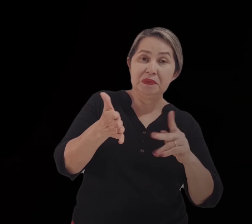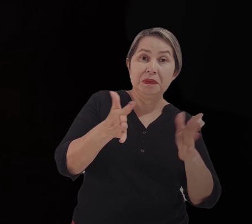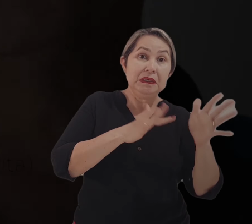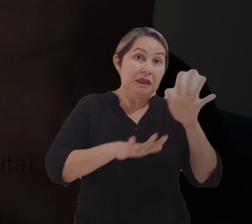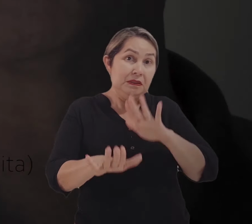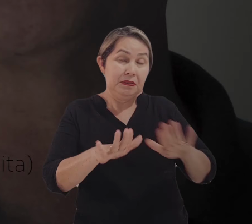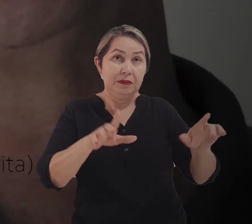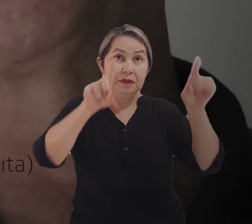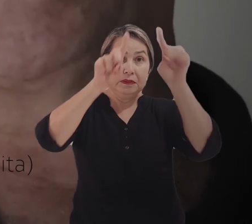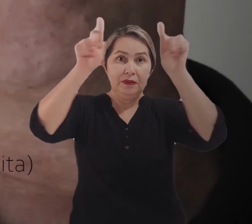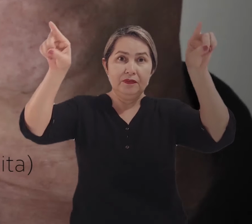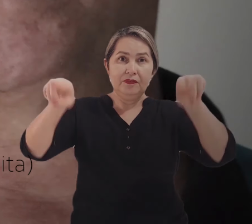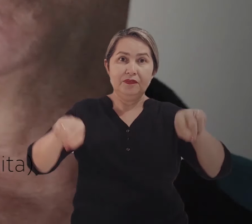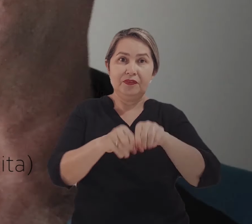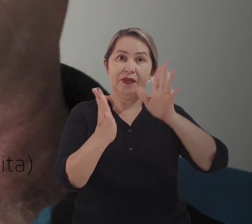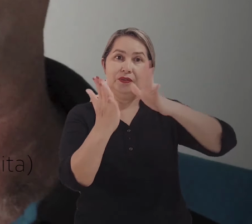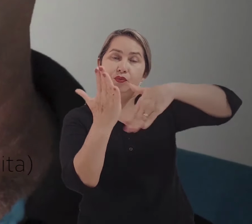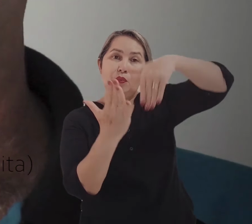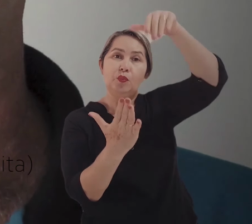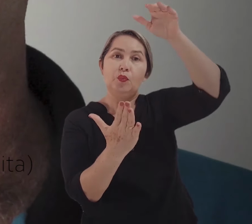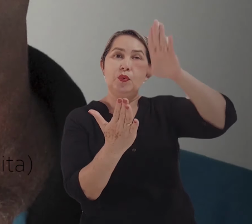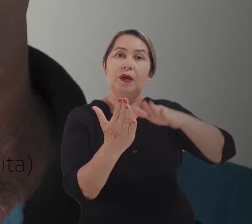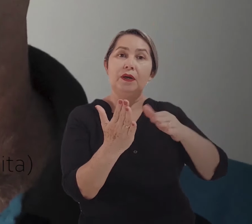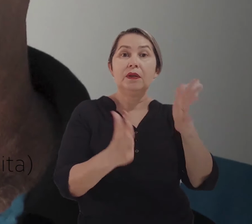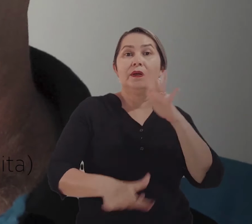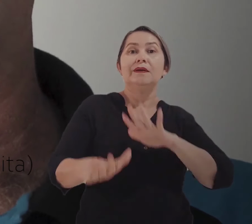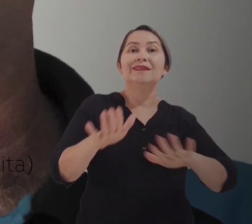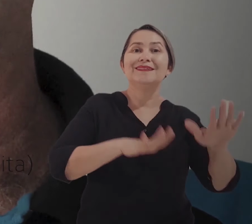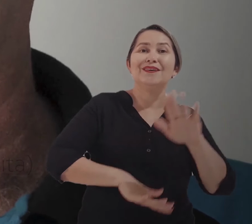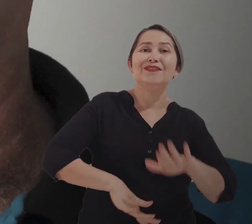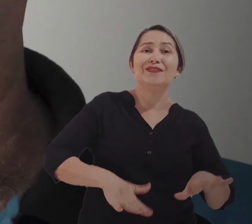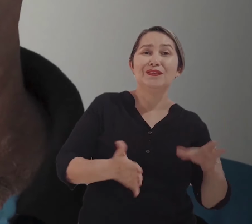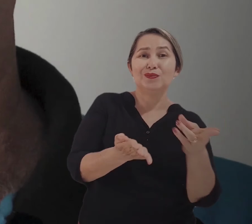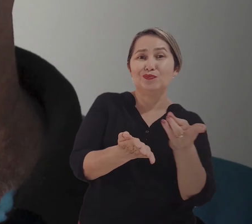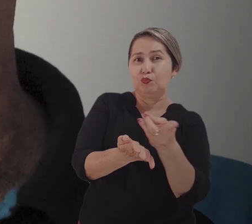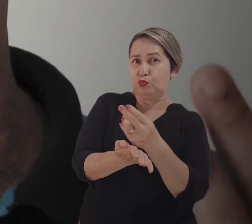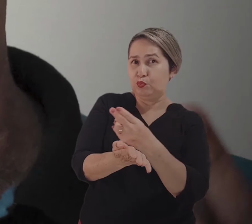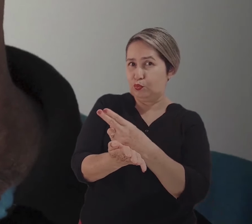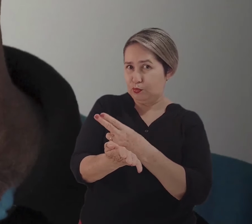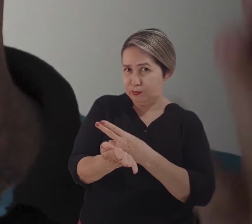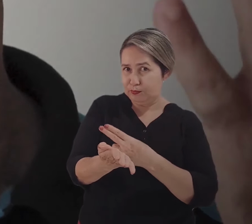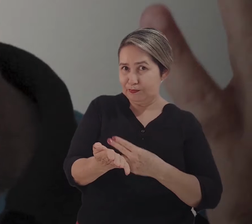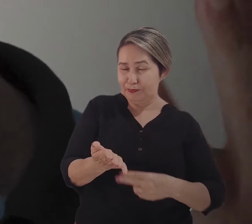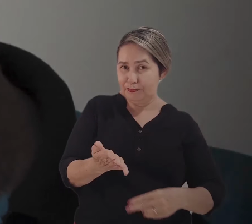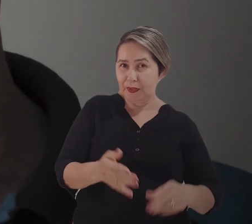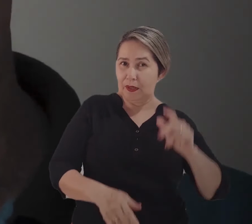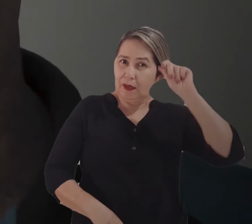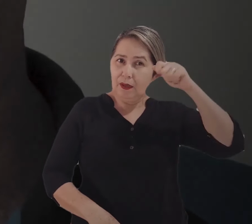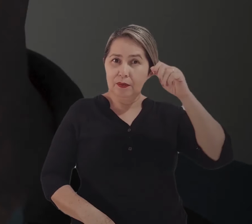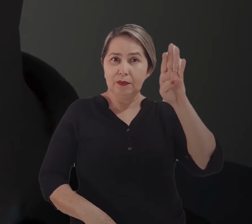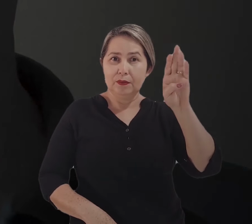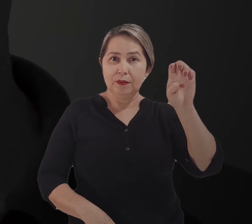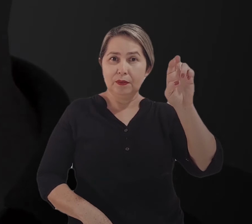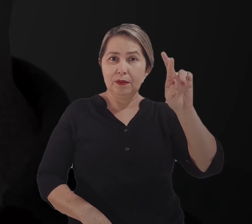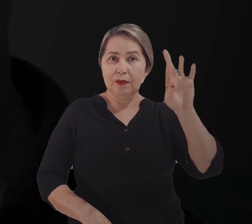um óleo sobre tela, talvez um bico de pena. Bertini Carmelita.